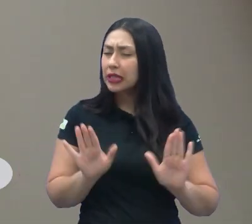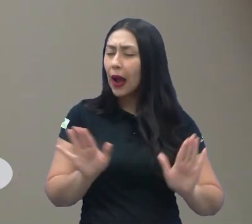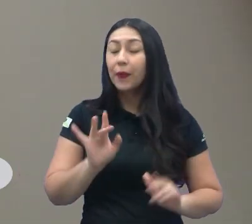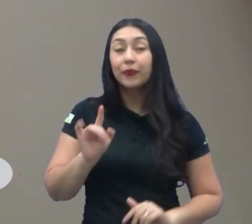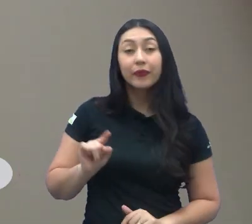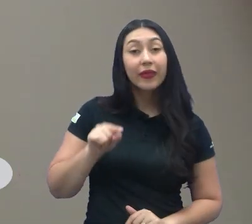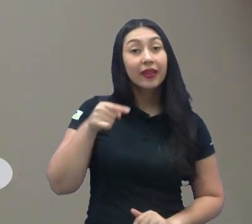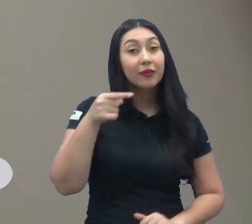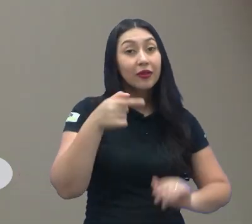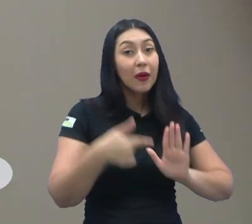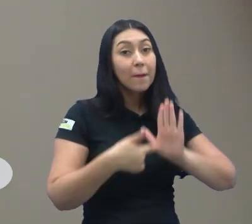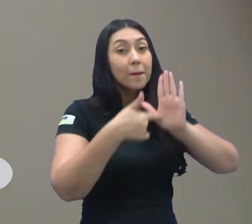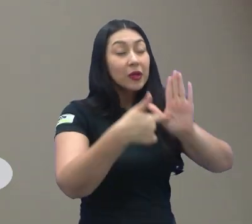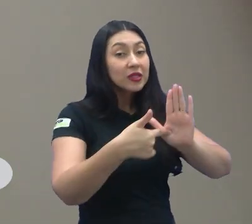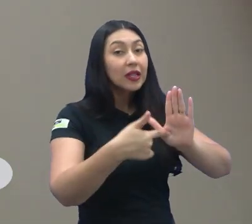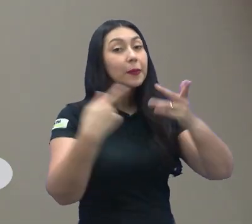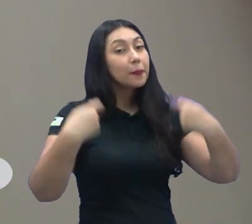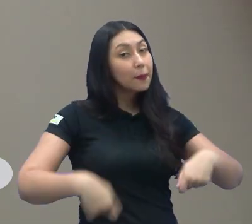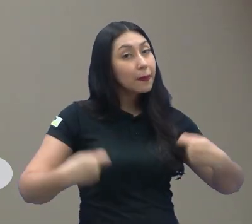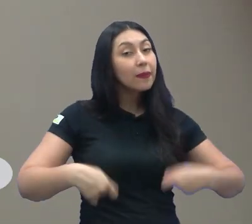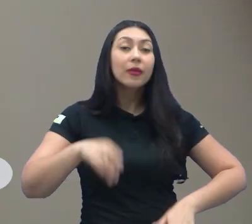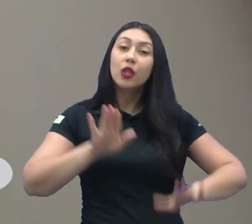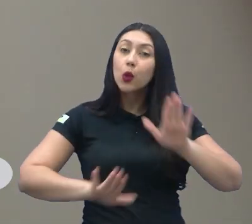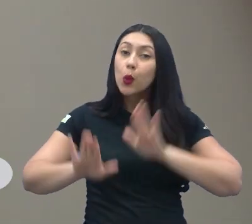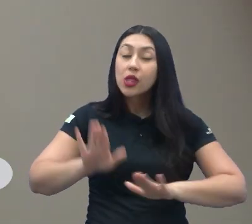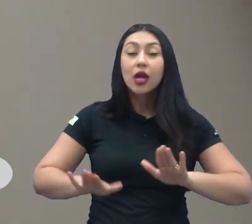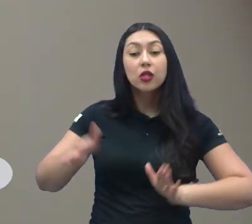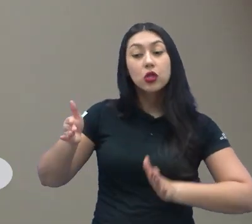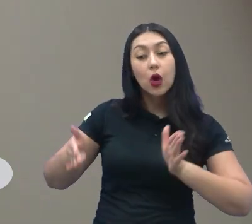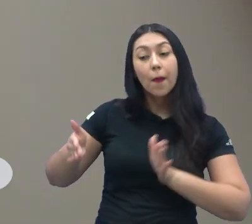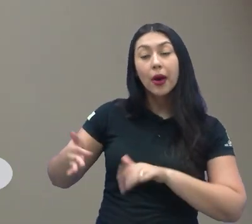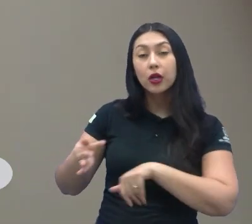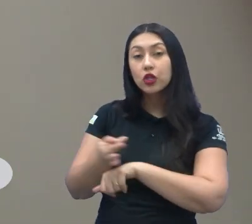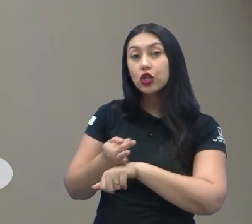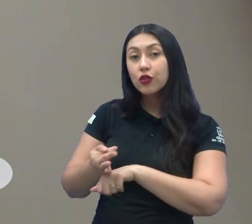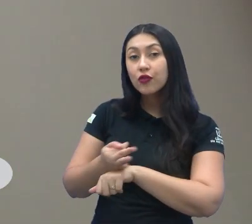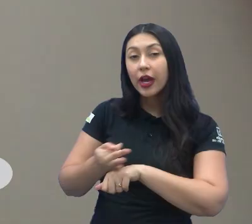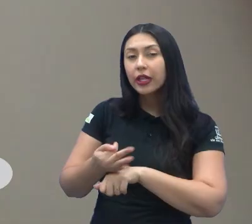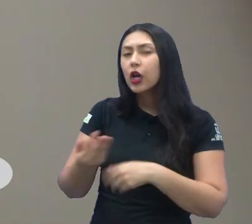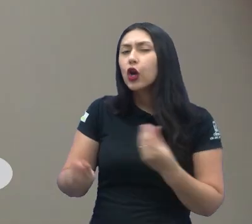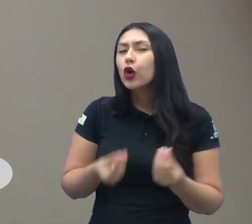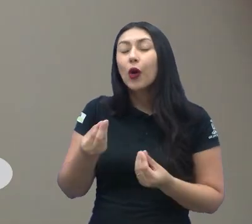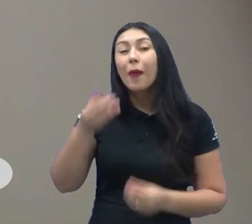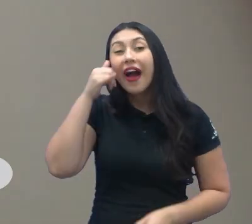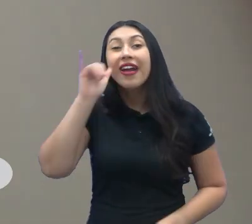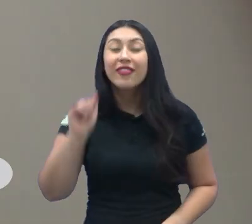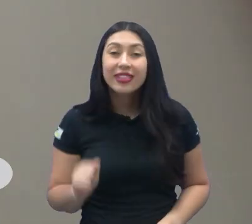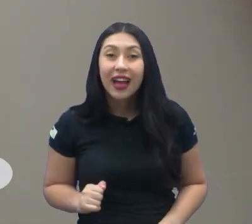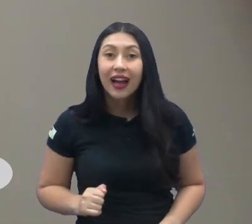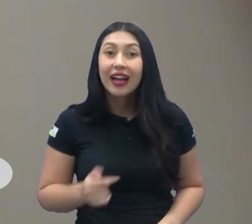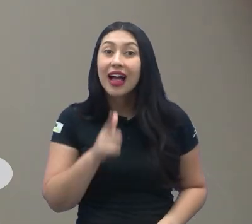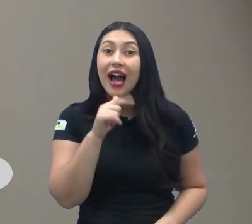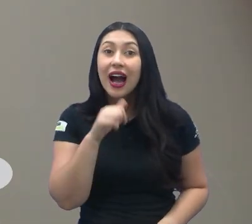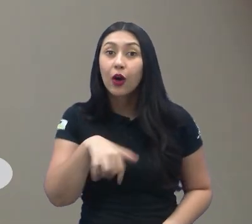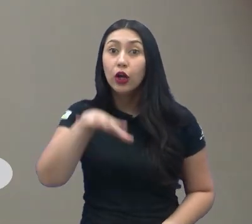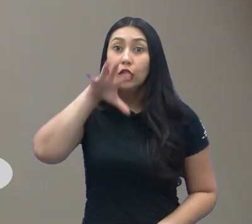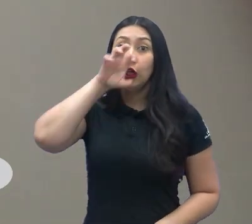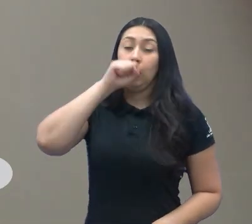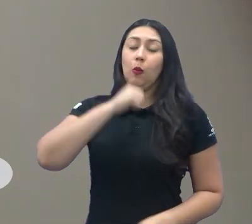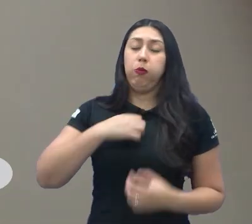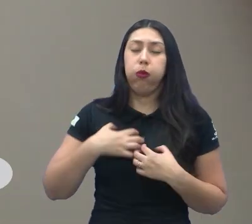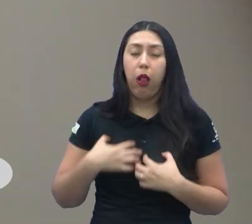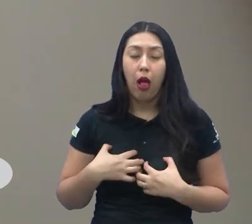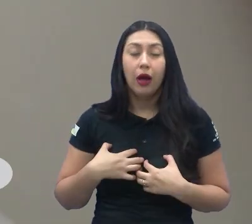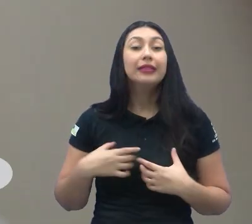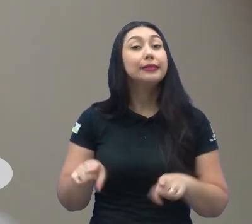sobre o cuidado essencial nas férias de como evitar afogamentos e garantir, é claro, a segurança